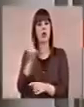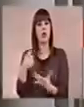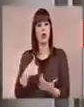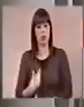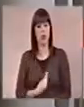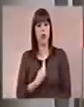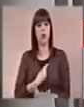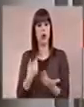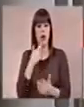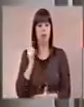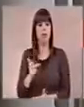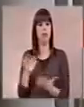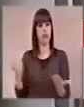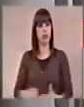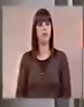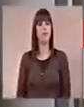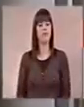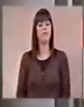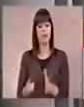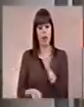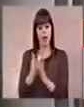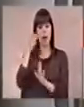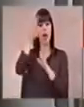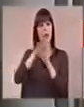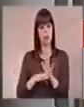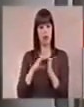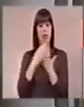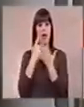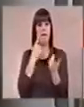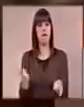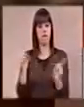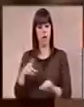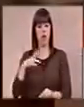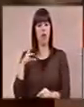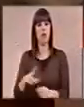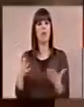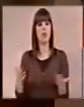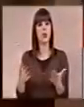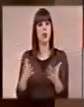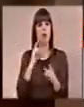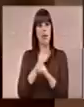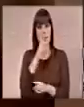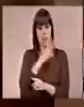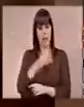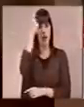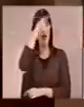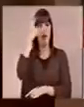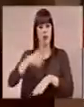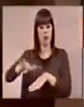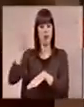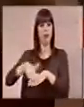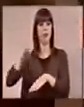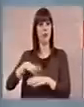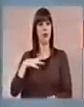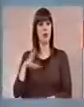nos preocupam há largos anos. Criar condições para trazer de volta a Portugal parte dos milhares de enfermeiros que deixaram o